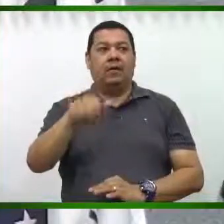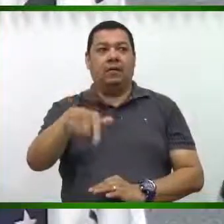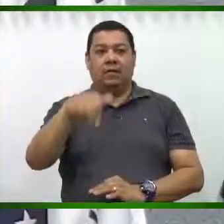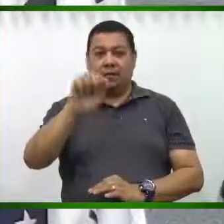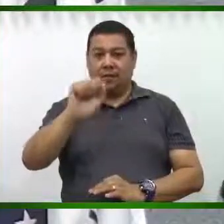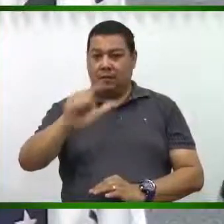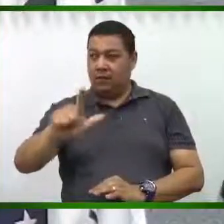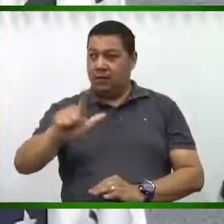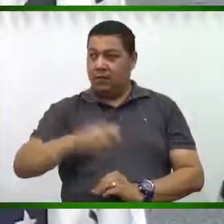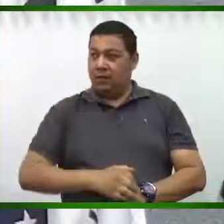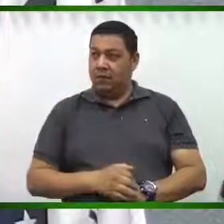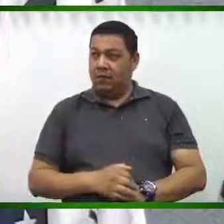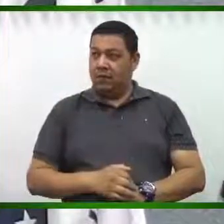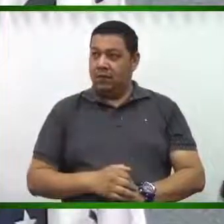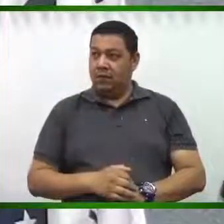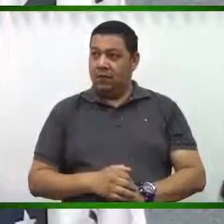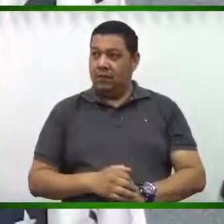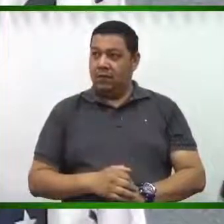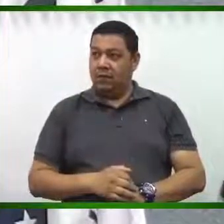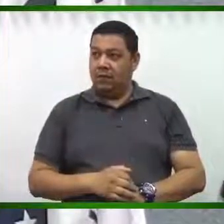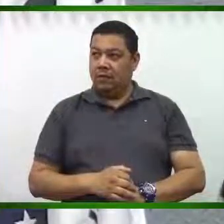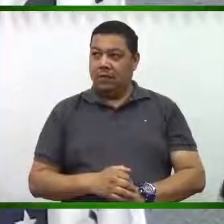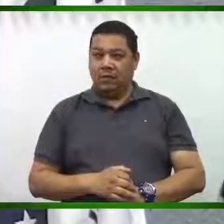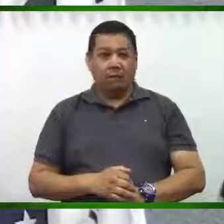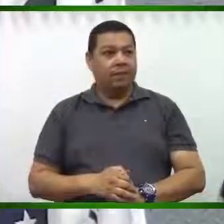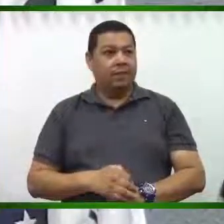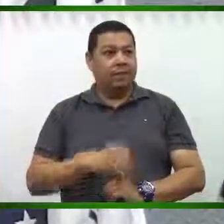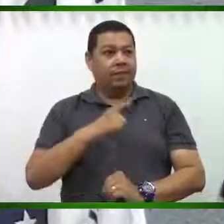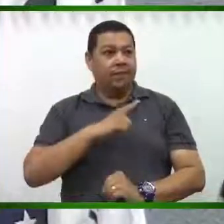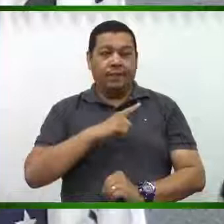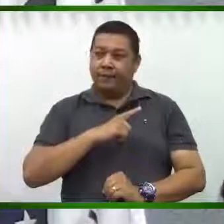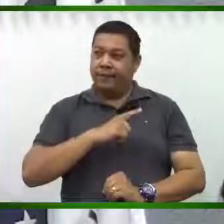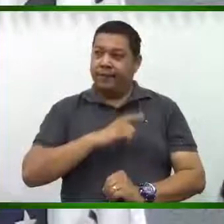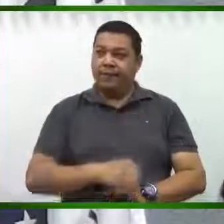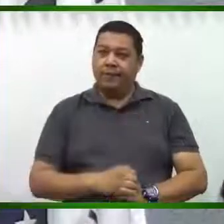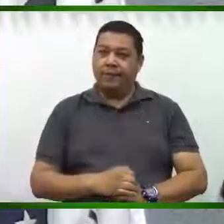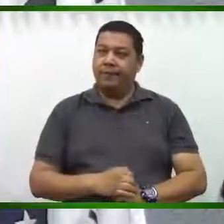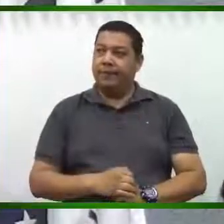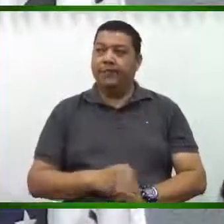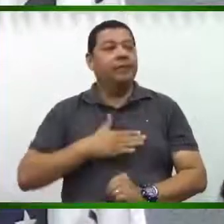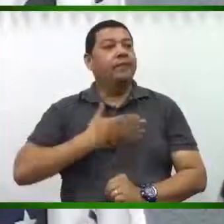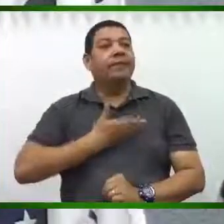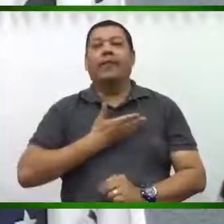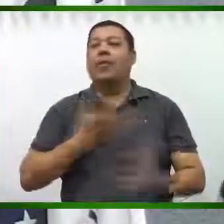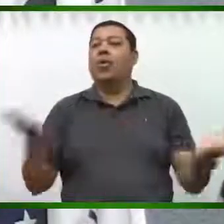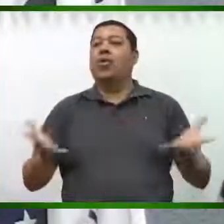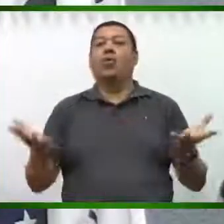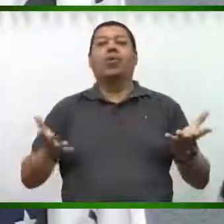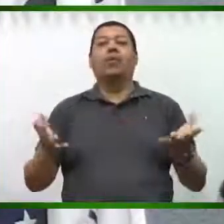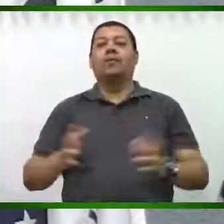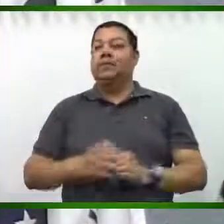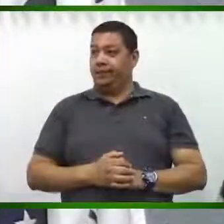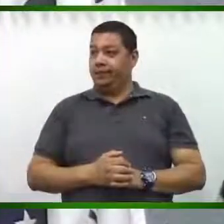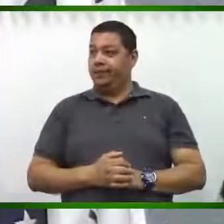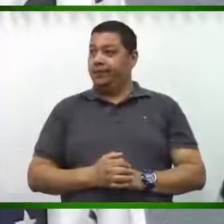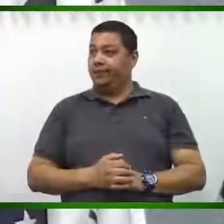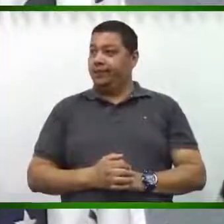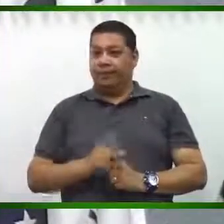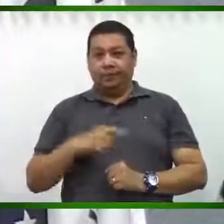Carlos Freitas, diretor da iluminação, está aí também. Meus amigos, hoje nós